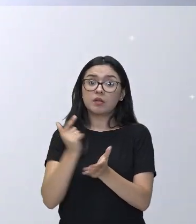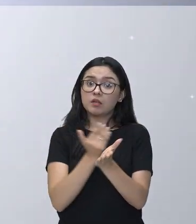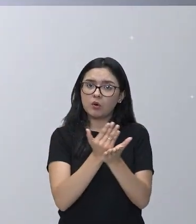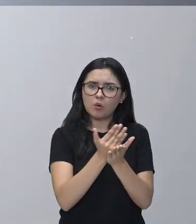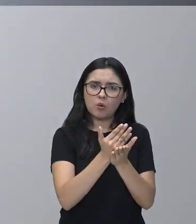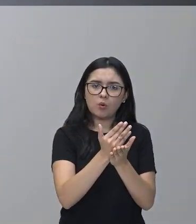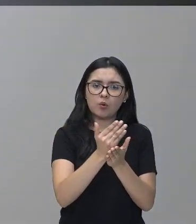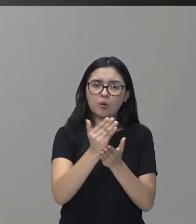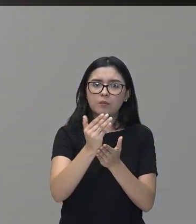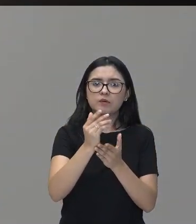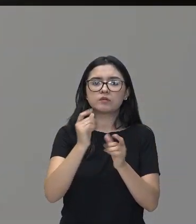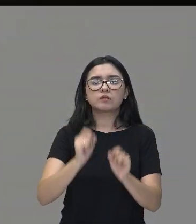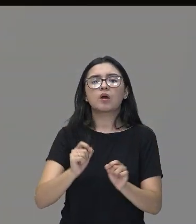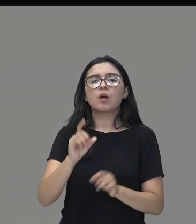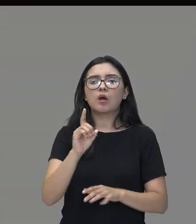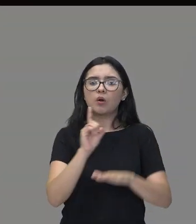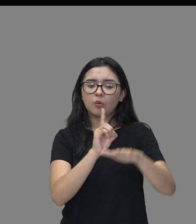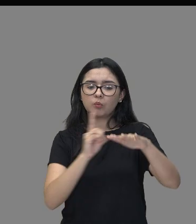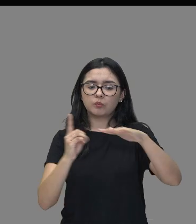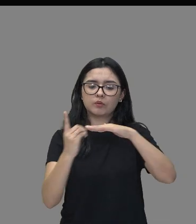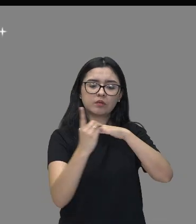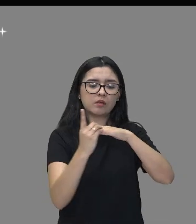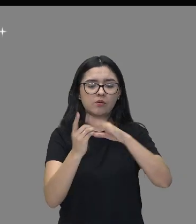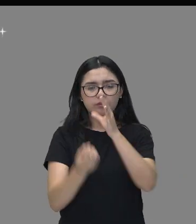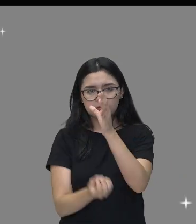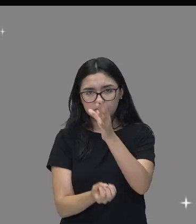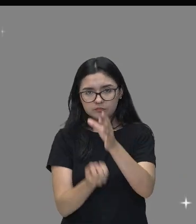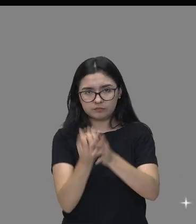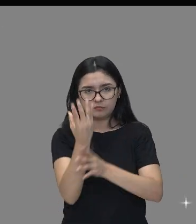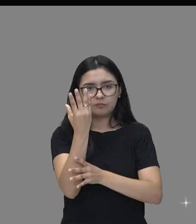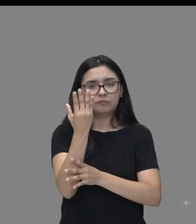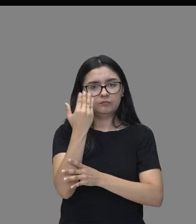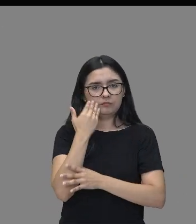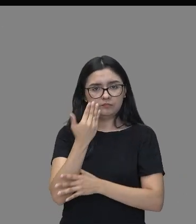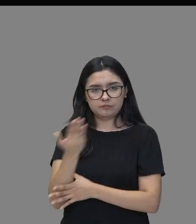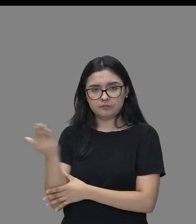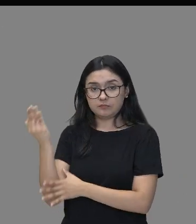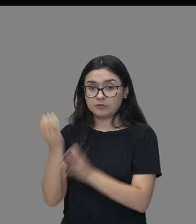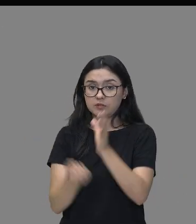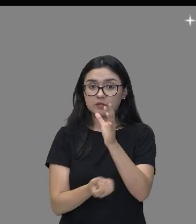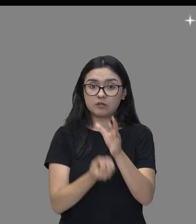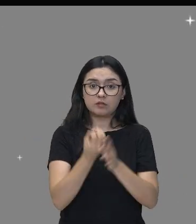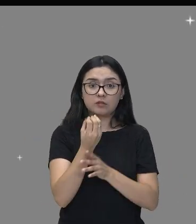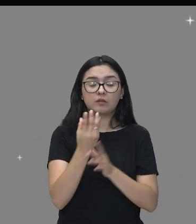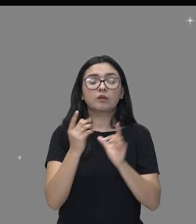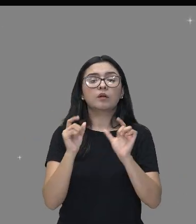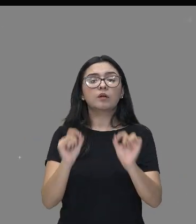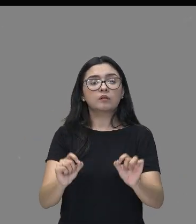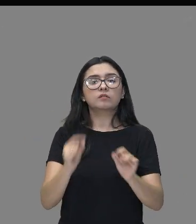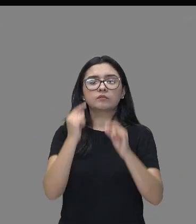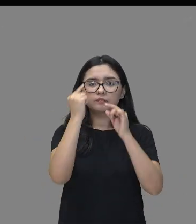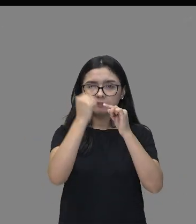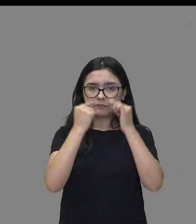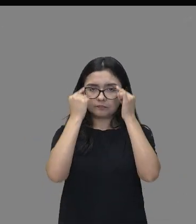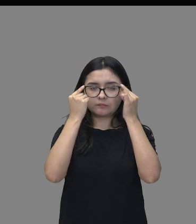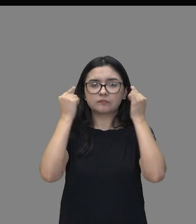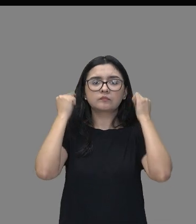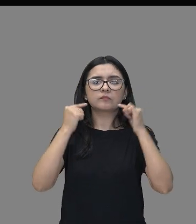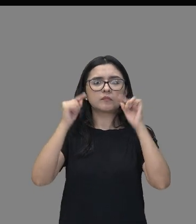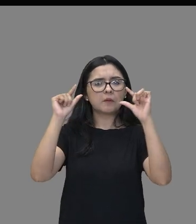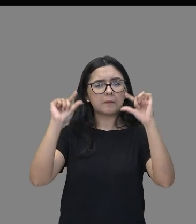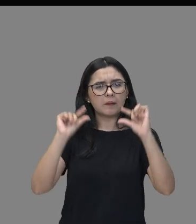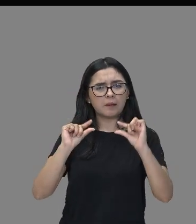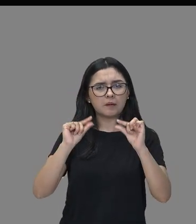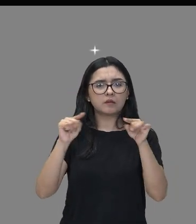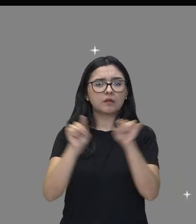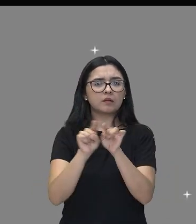primeiro demiurgo, o Deus Criador, Nhamandu, o que tem ouvidos e olhos menores do que o das pessoas.